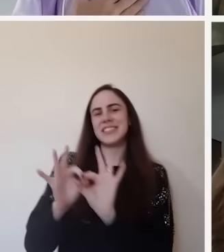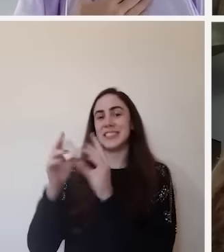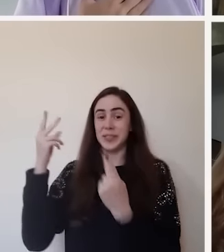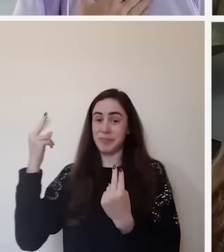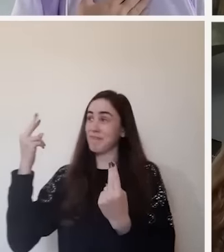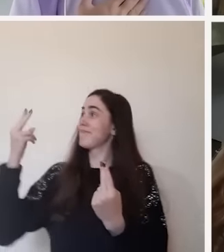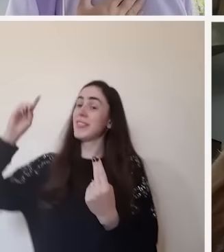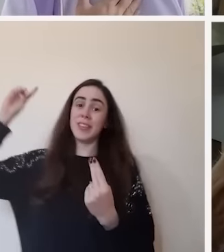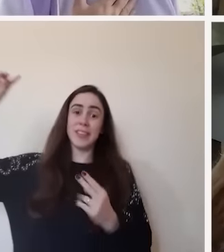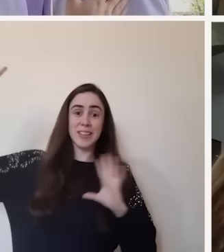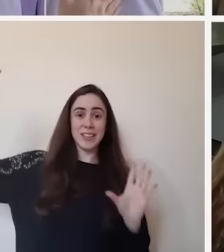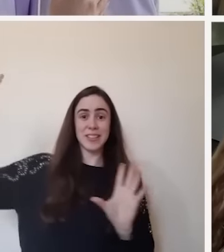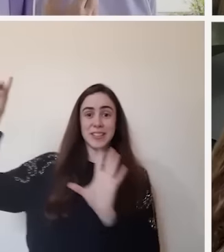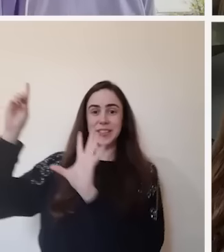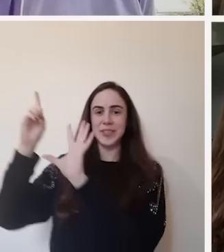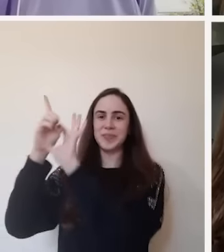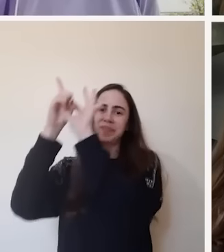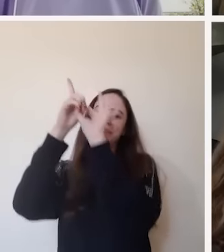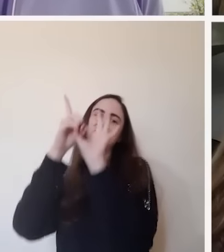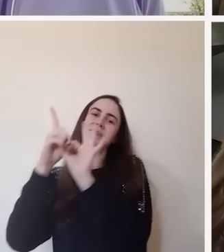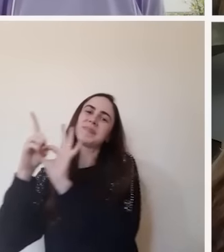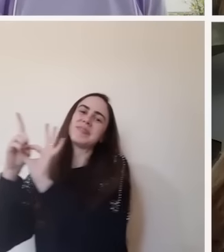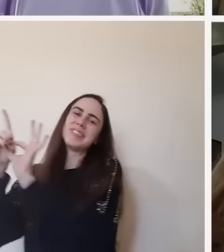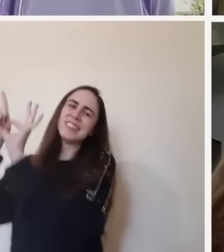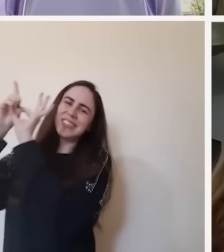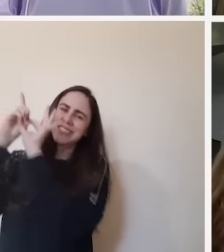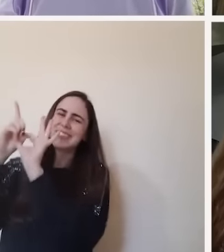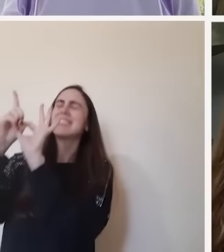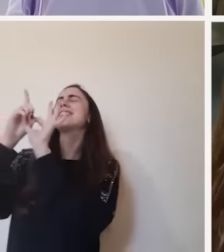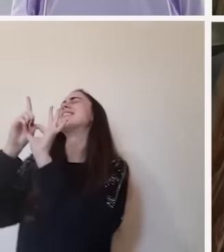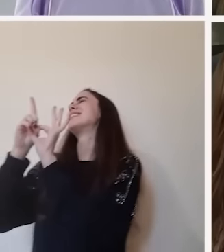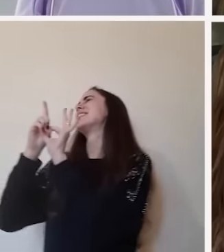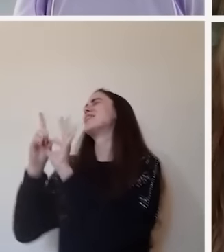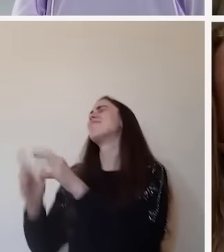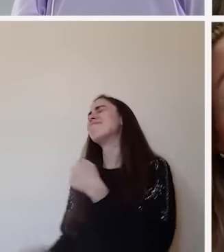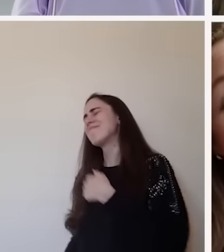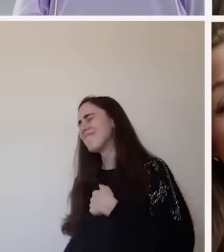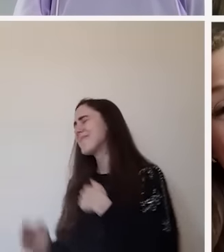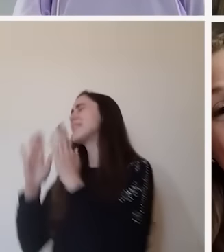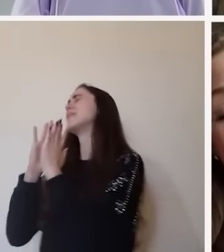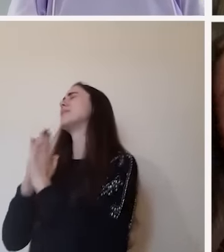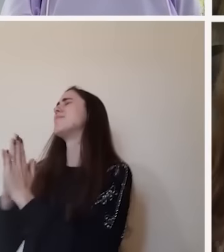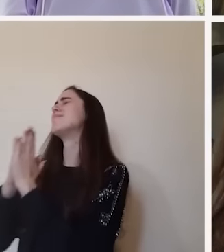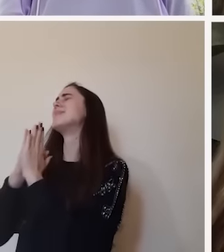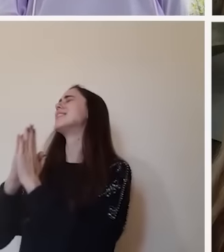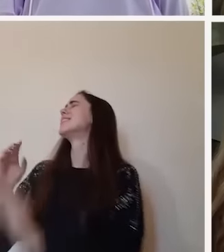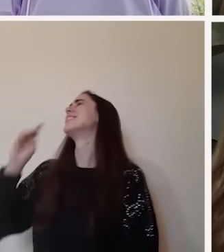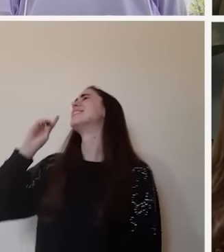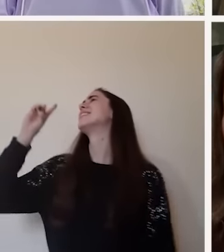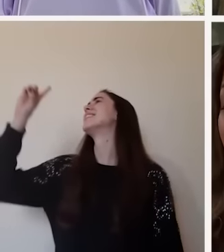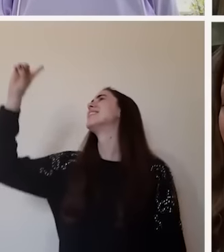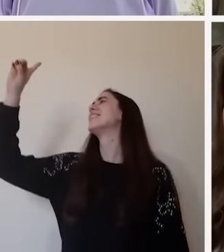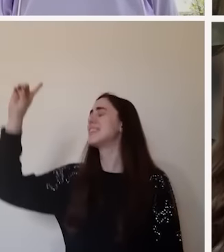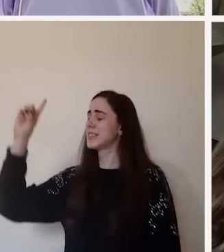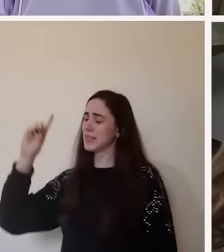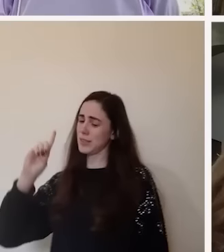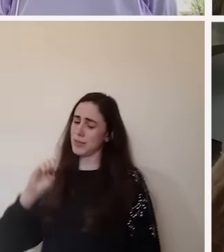em nós a c em mim